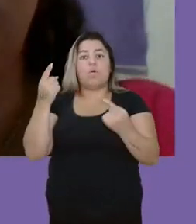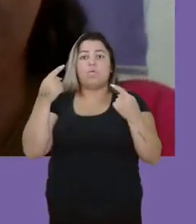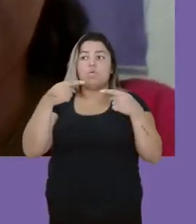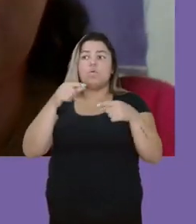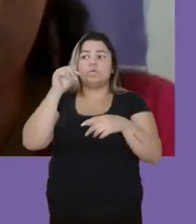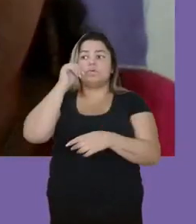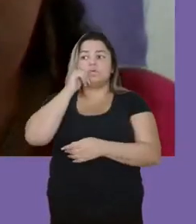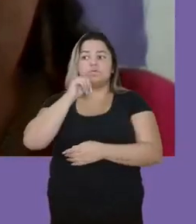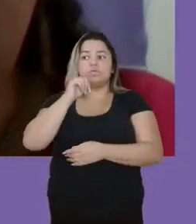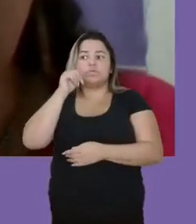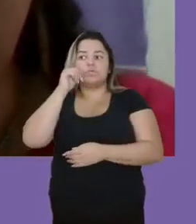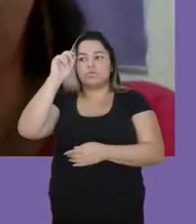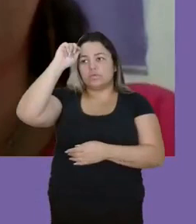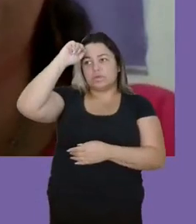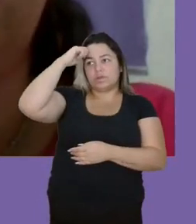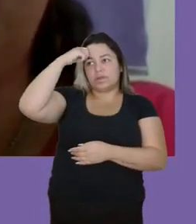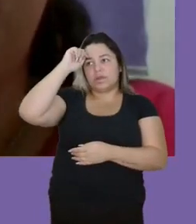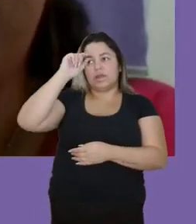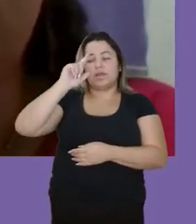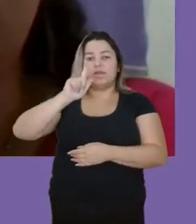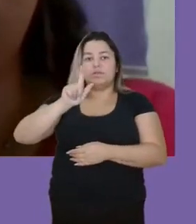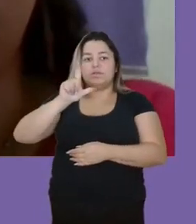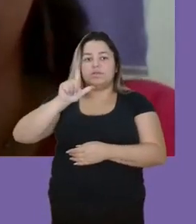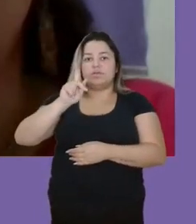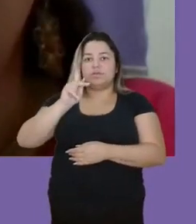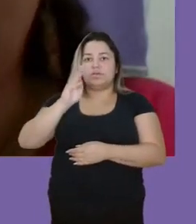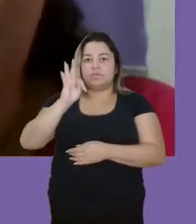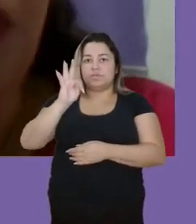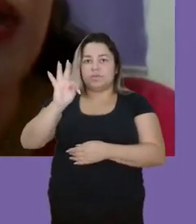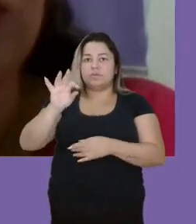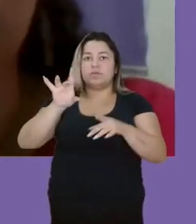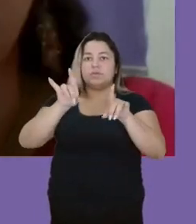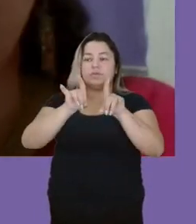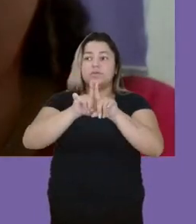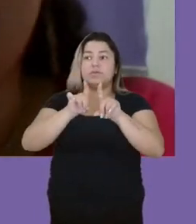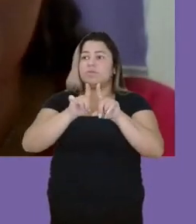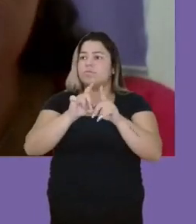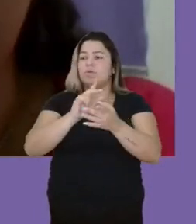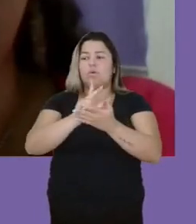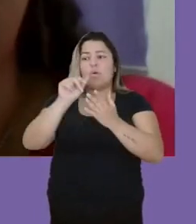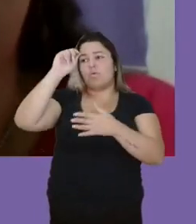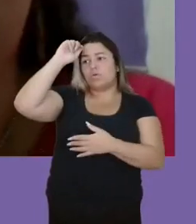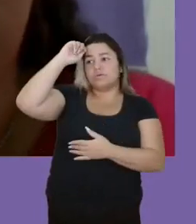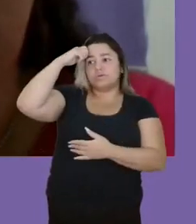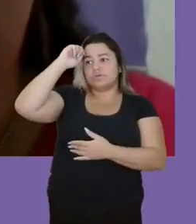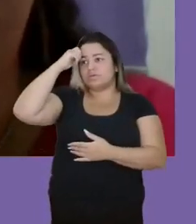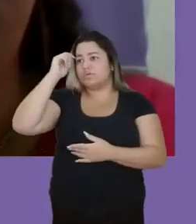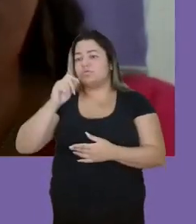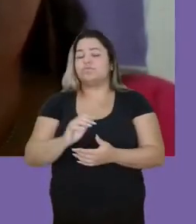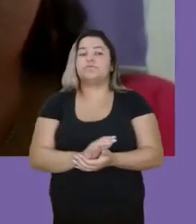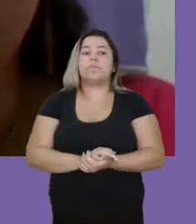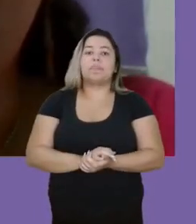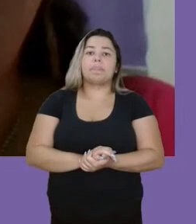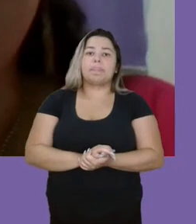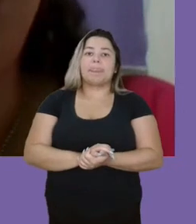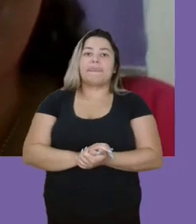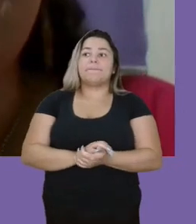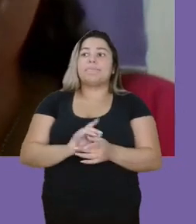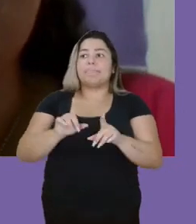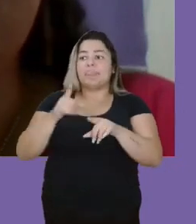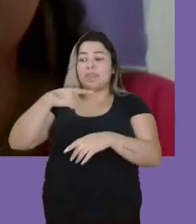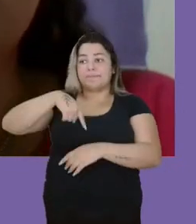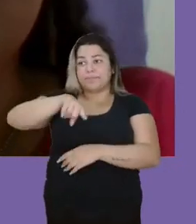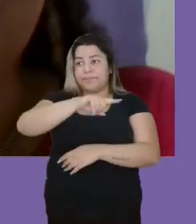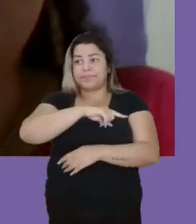a população negra, LGBT, QIA+, as populações indígenas, quilombola, toda a diversidade que a gente tem. Inclusive, nós